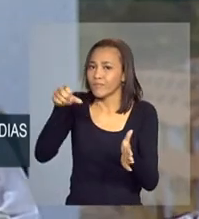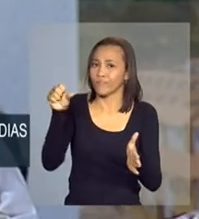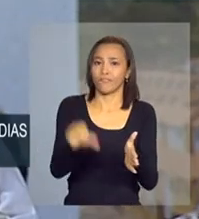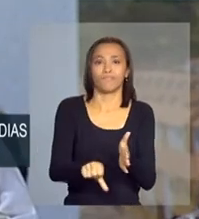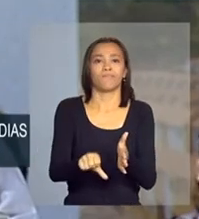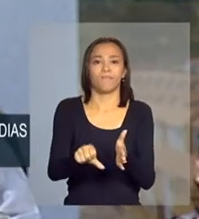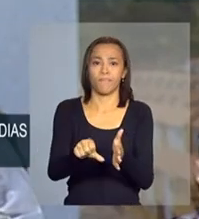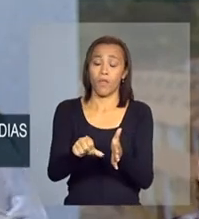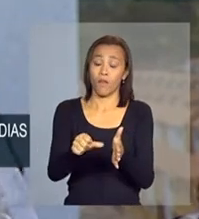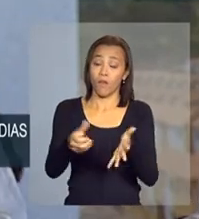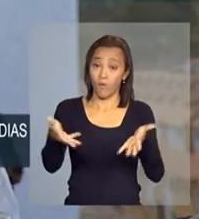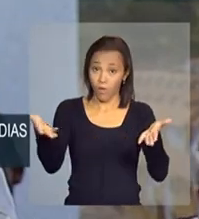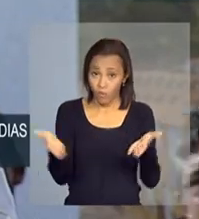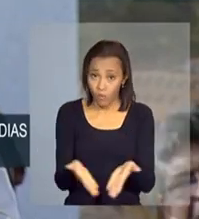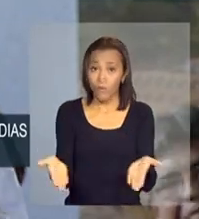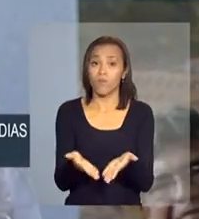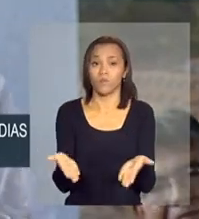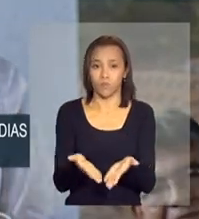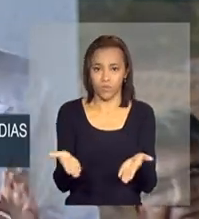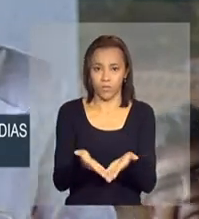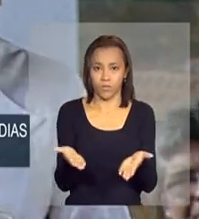hoje hoje